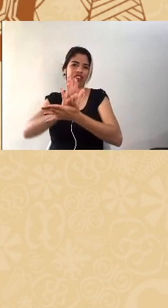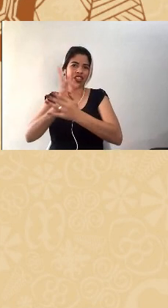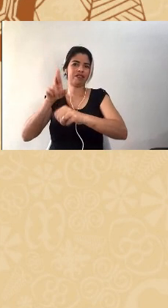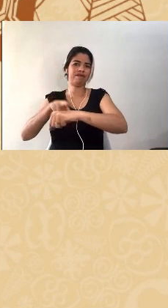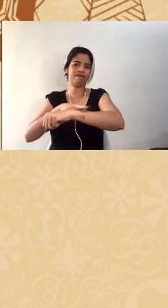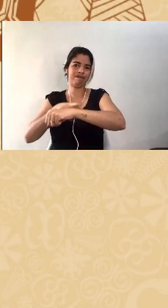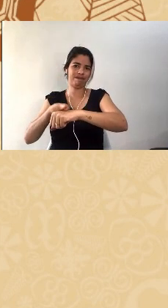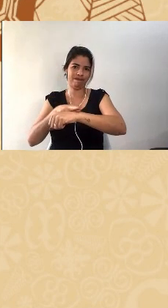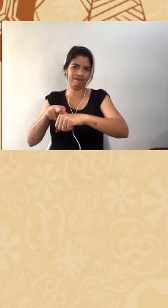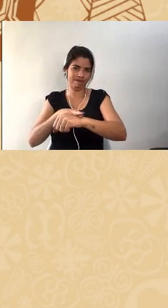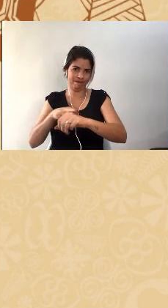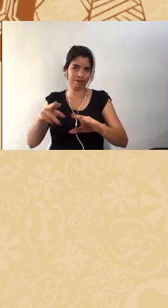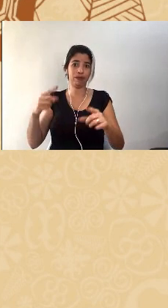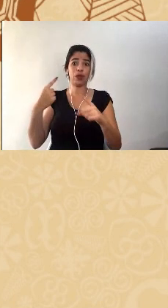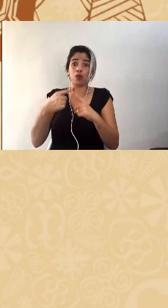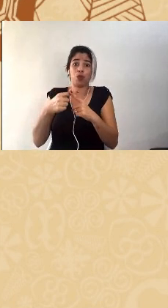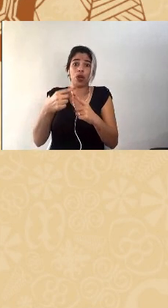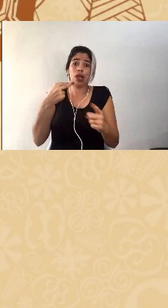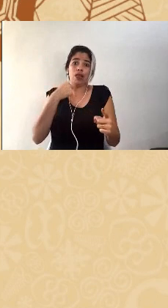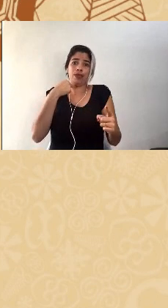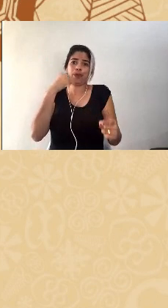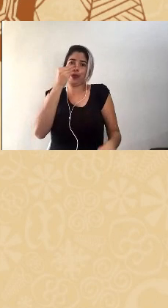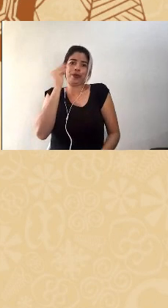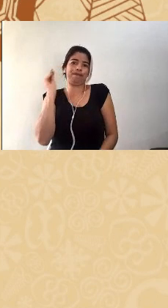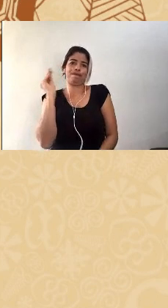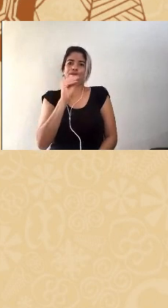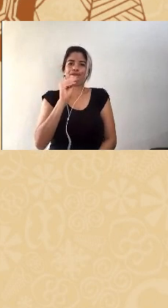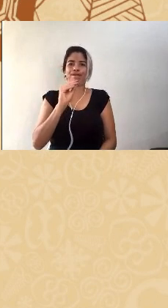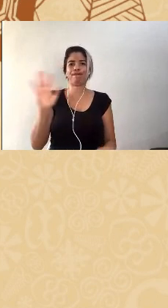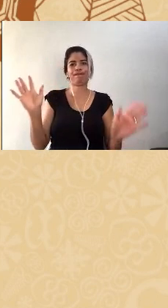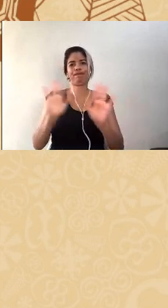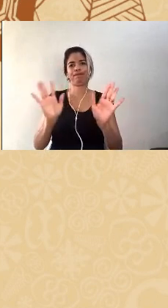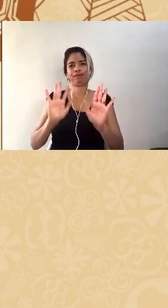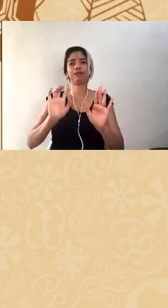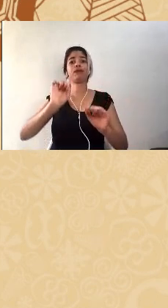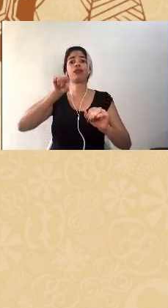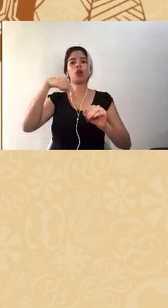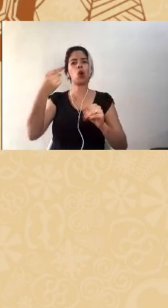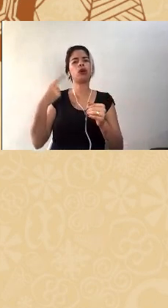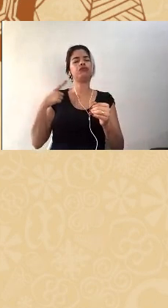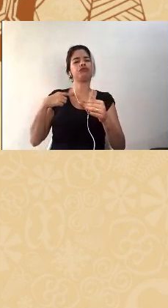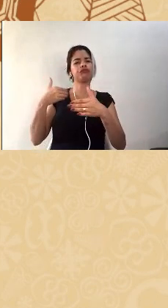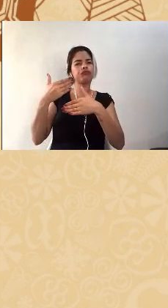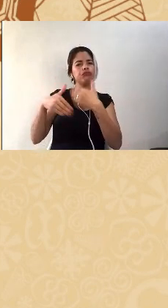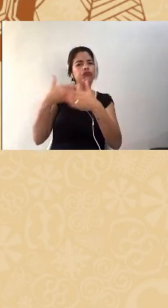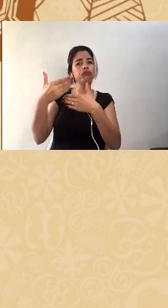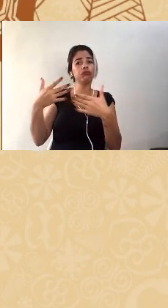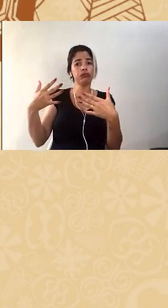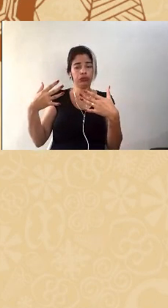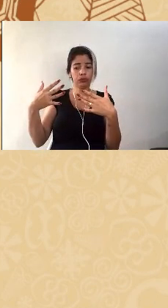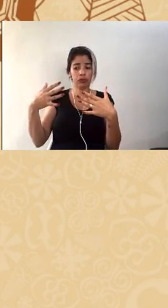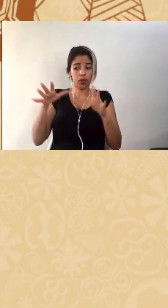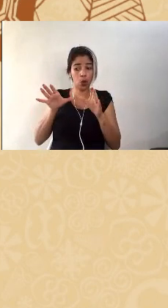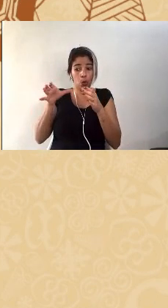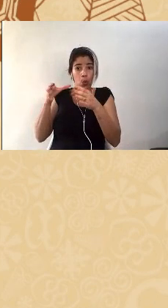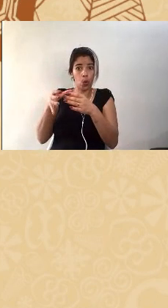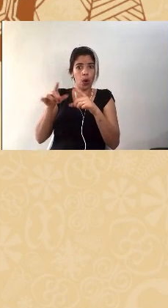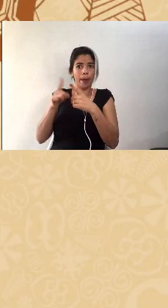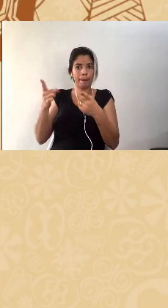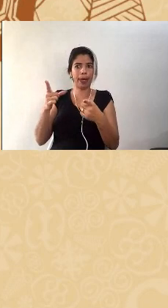ser esquecida. Né? Então, elas foram constituindo pouco a pouco o movimento autônomo, mas ficavam, né, nesse